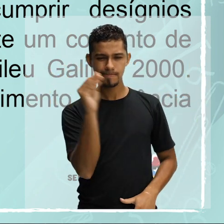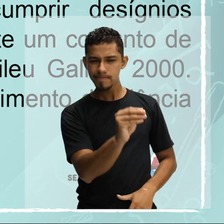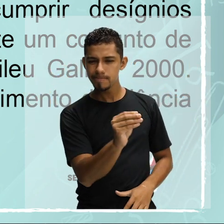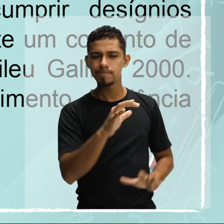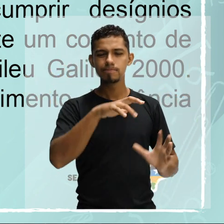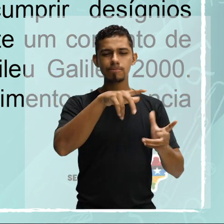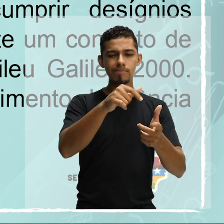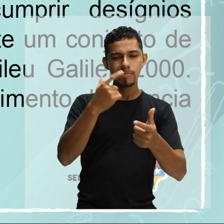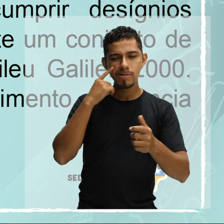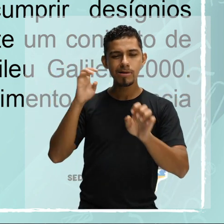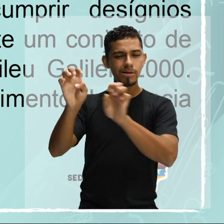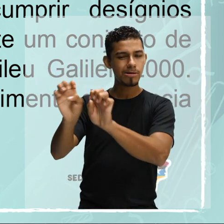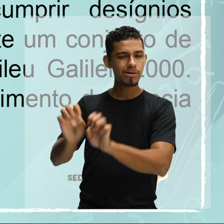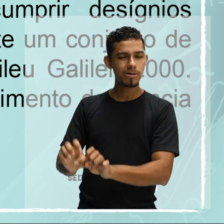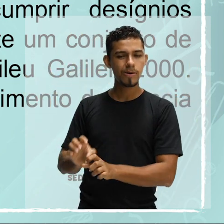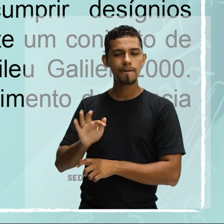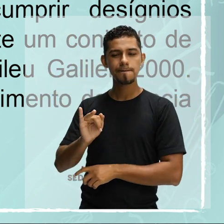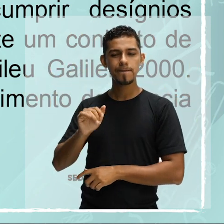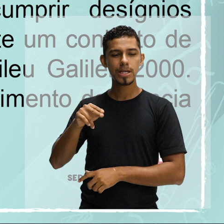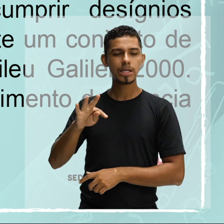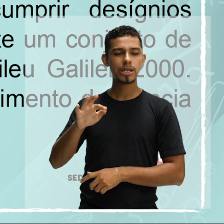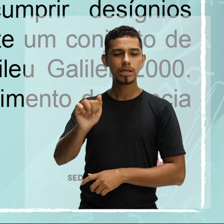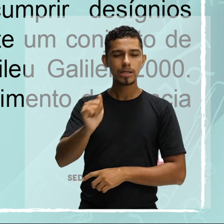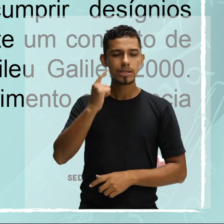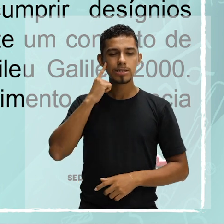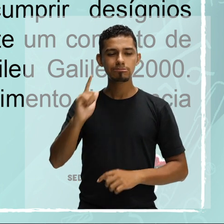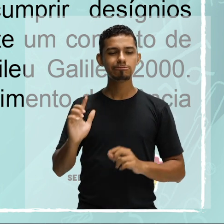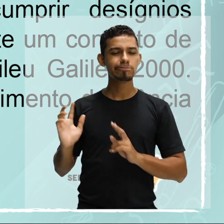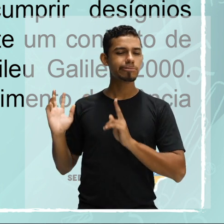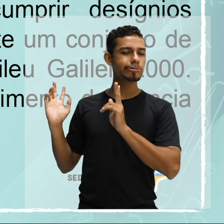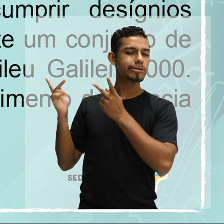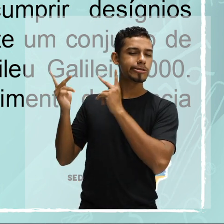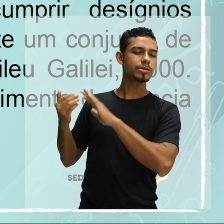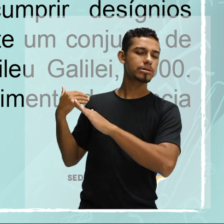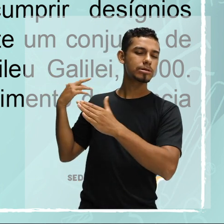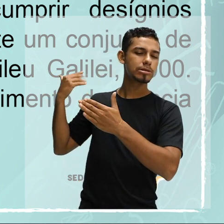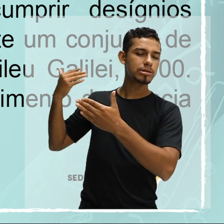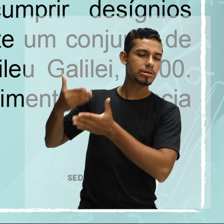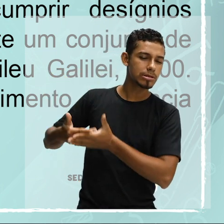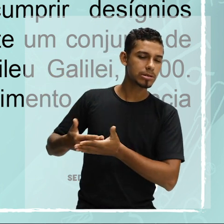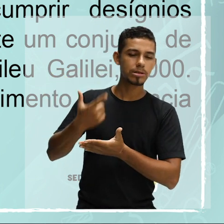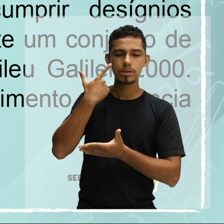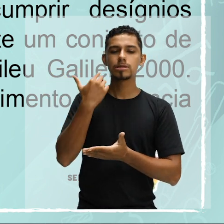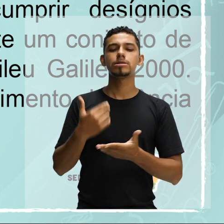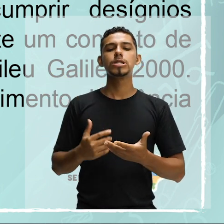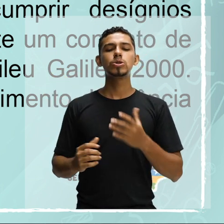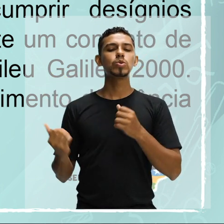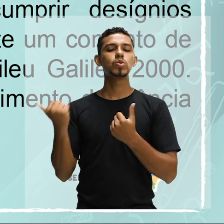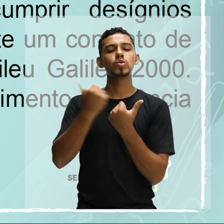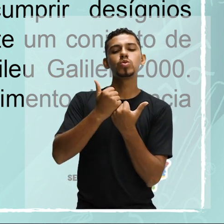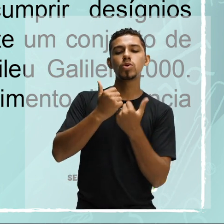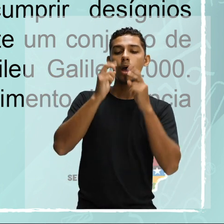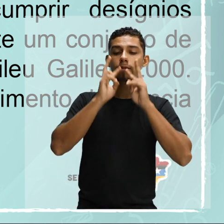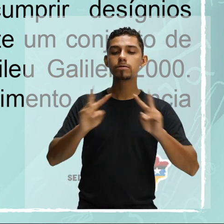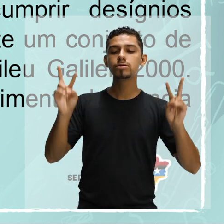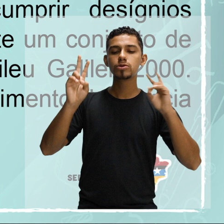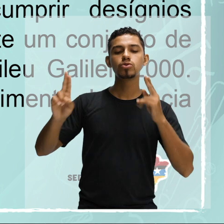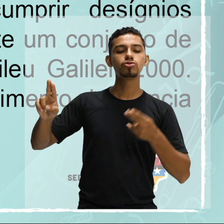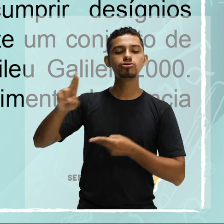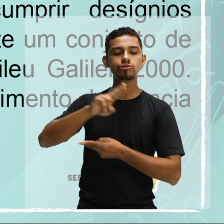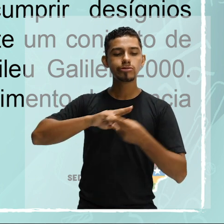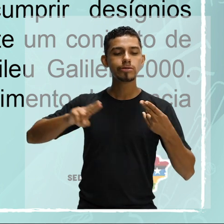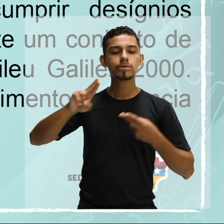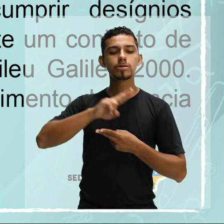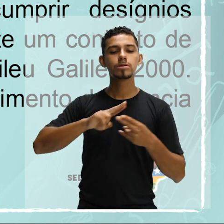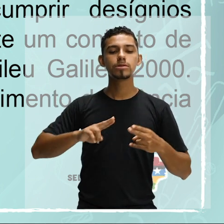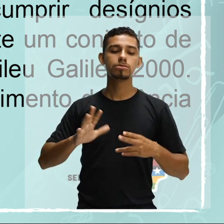hierarquicamente ordenada, e substituiu-a pela visão de um universo aberto e infinito. Pôs de lado o finalismo aristotélico e escolástico, segundo o qual